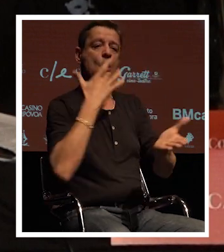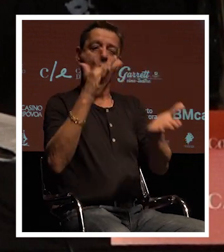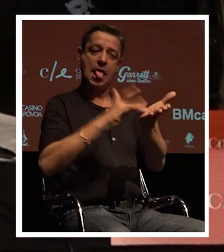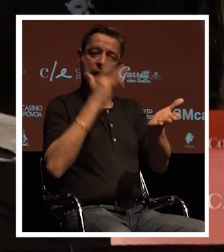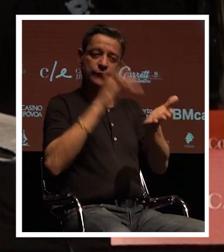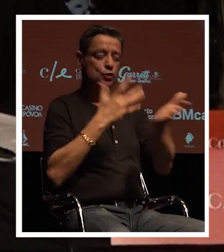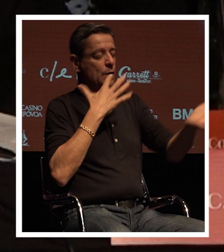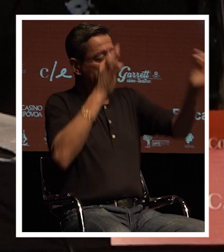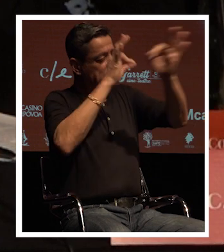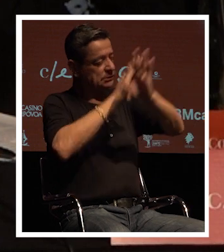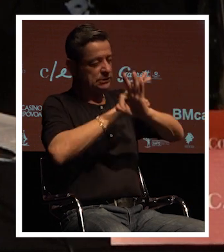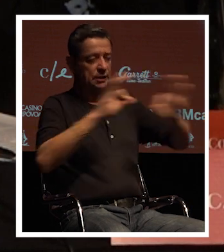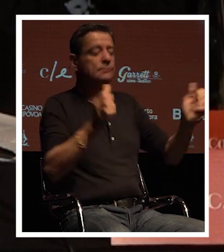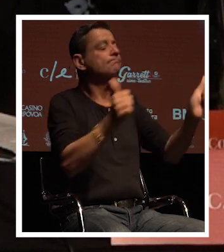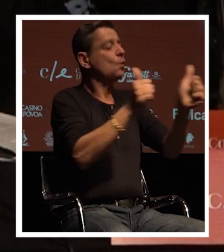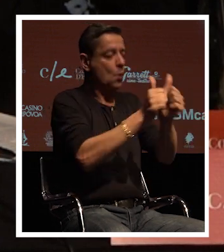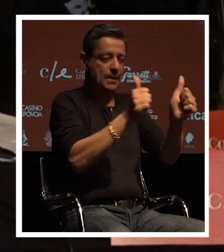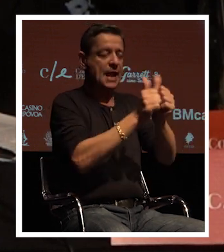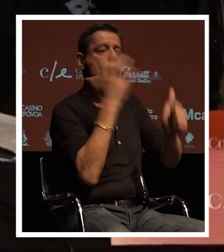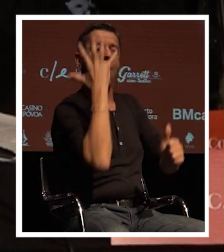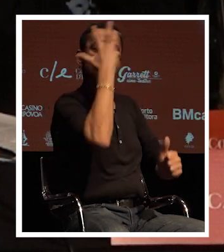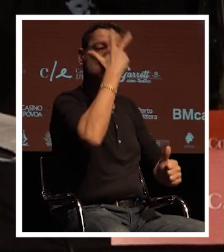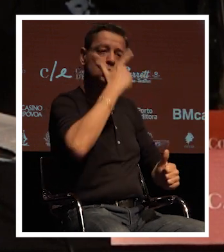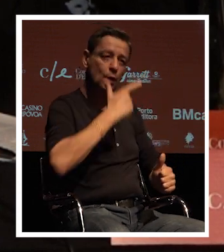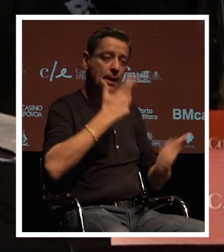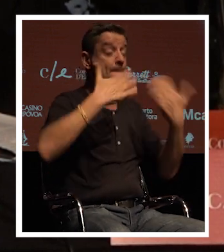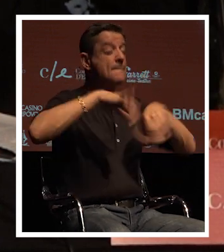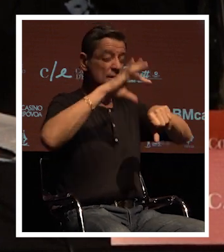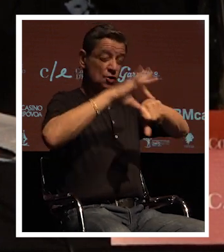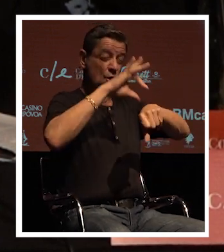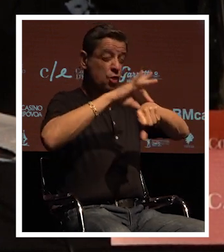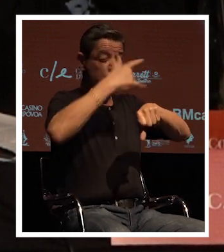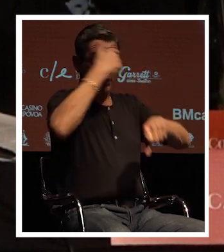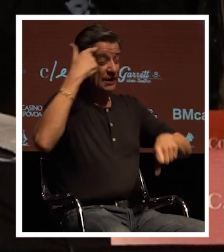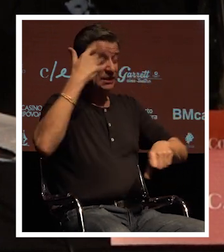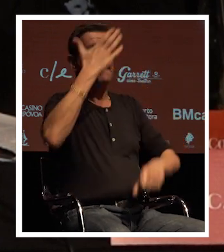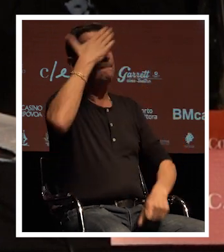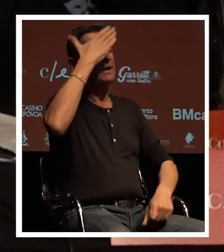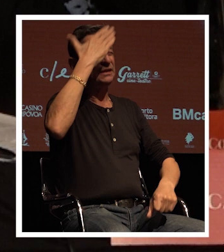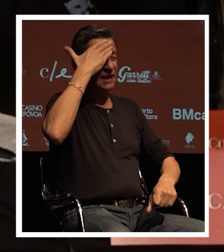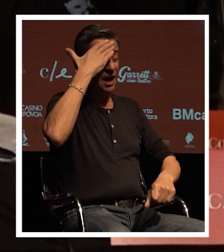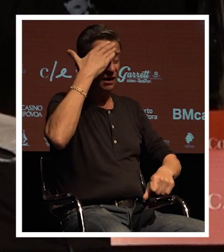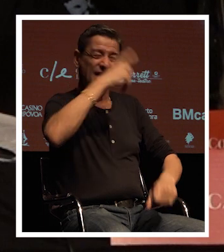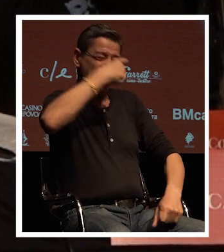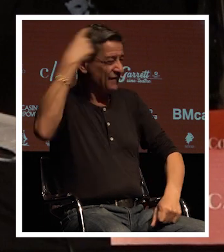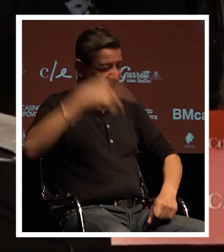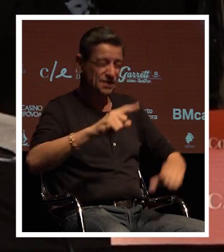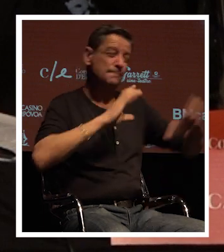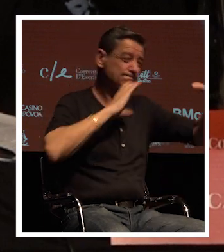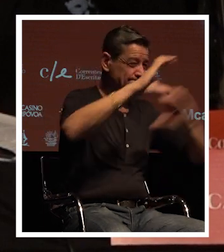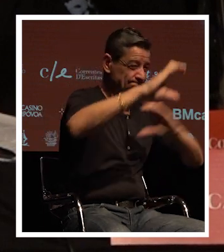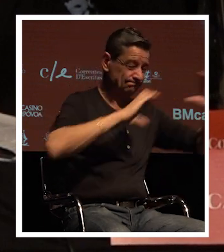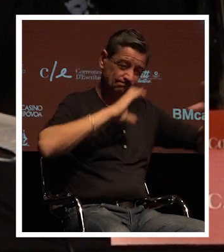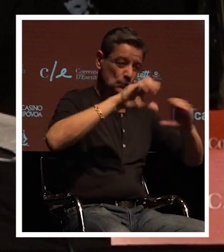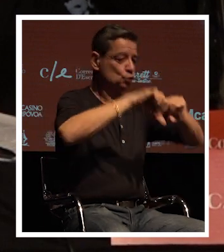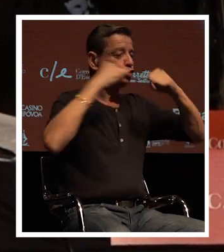excelentes e valia a pena acompanhar o autor mas que a doença mental era sempre um assunto difícil para a comunicação social e que como o